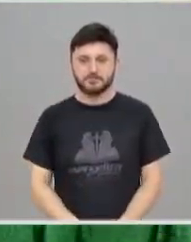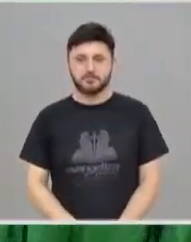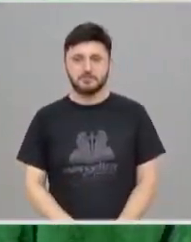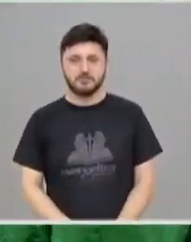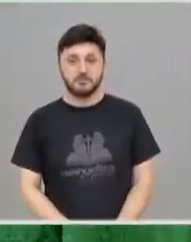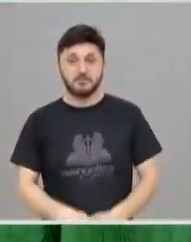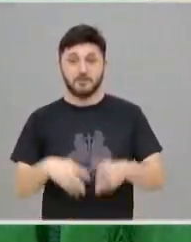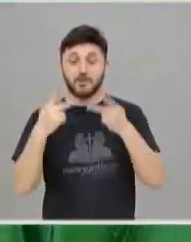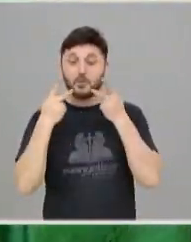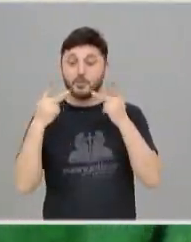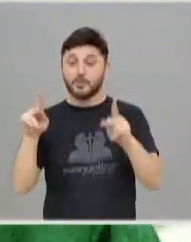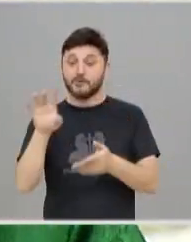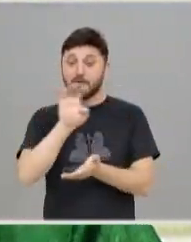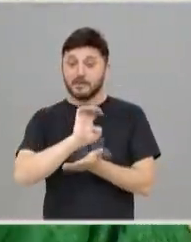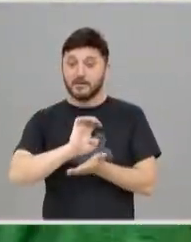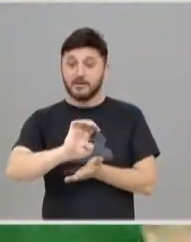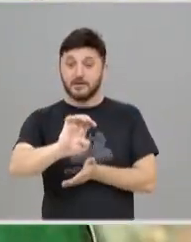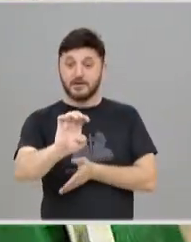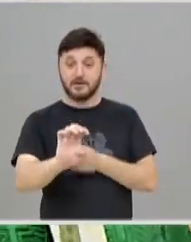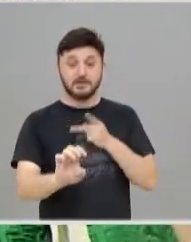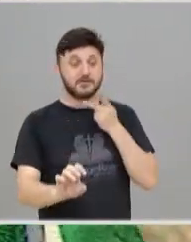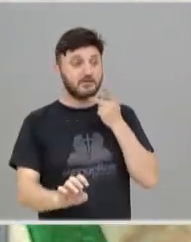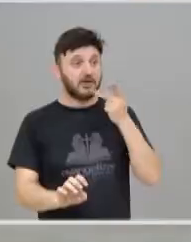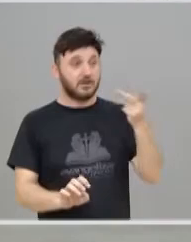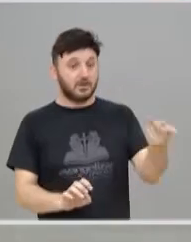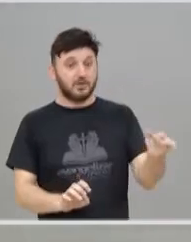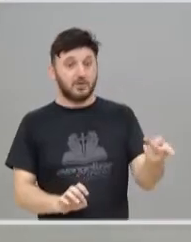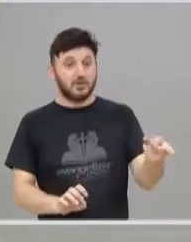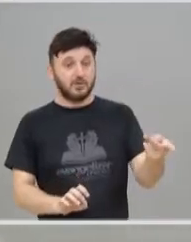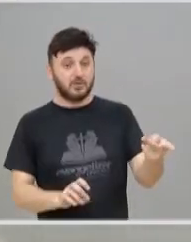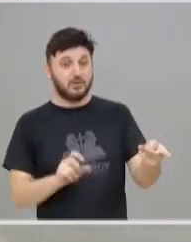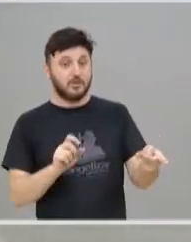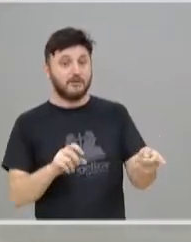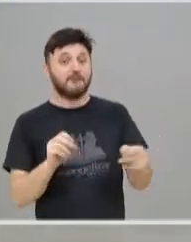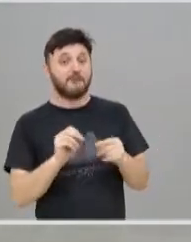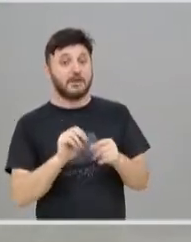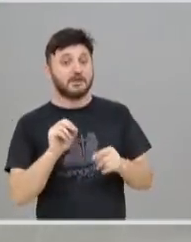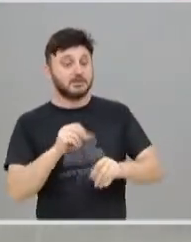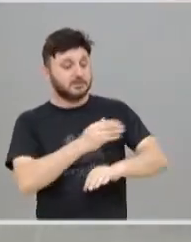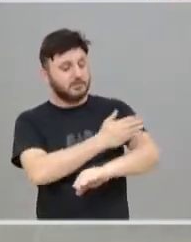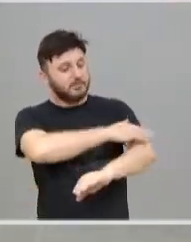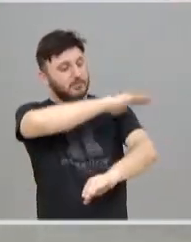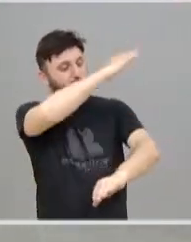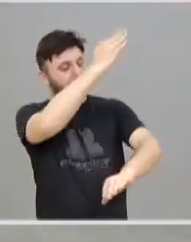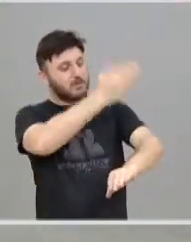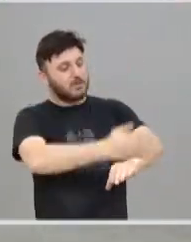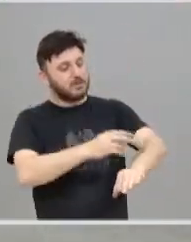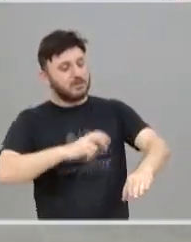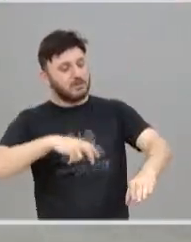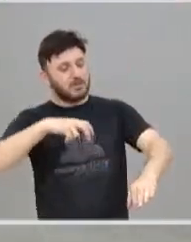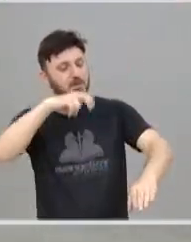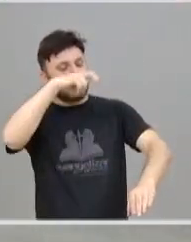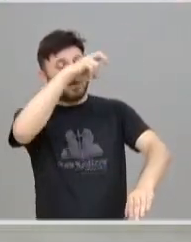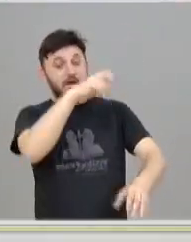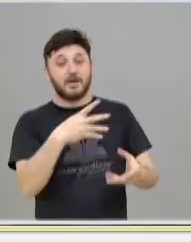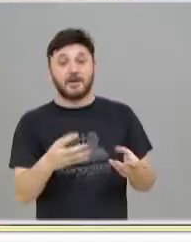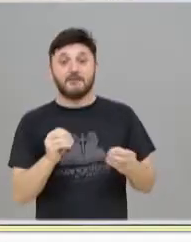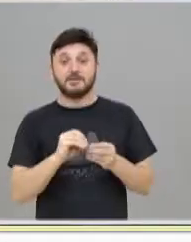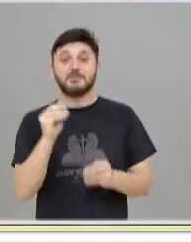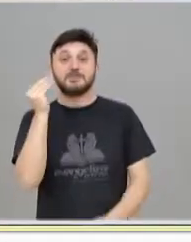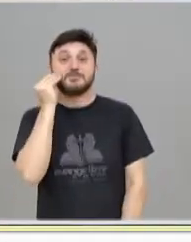O profeta Elias, ele vai na montanha, ele quer fazer uma experiência de